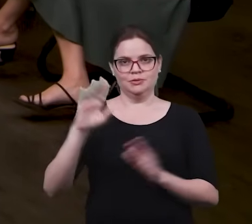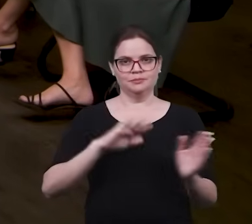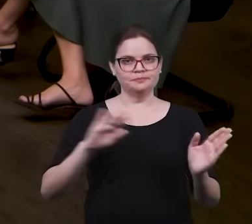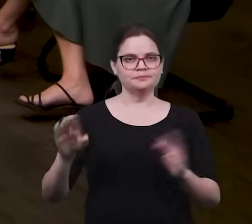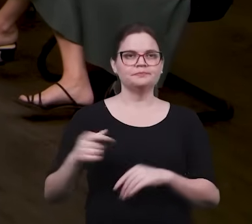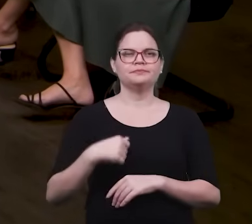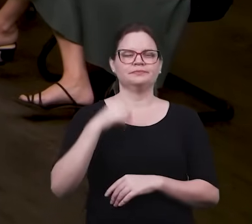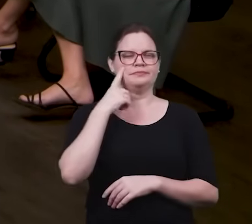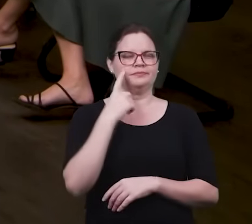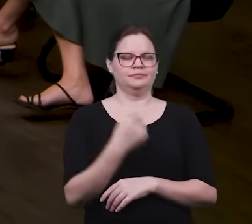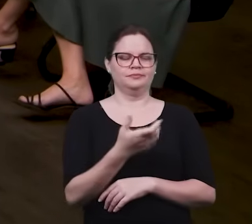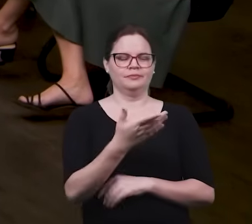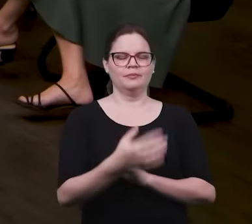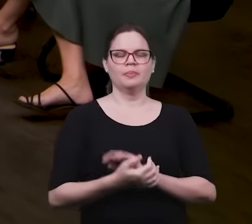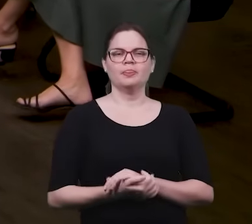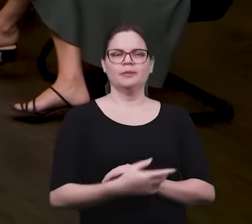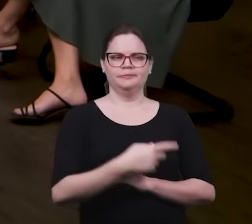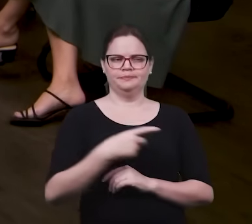e demais.